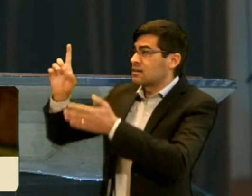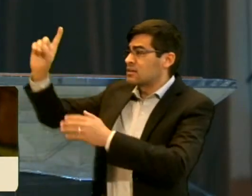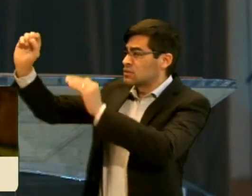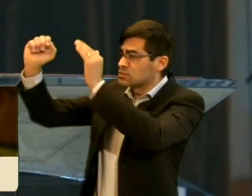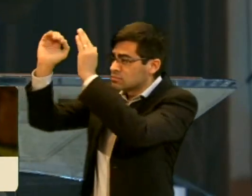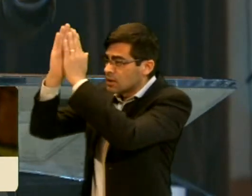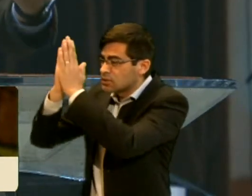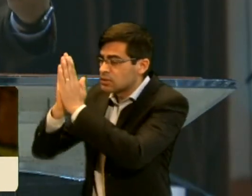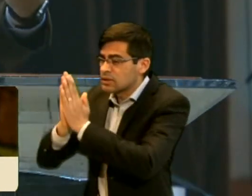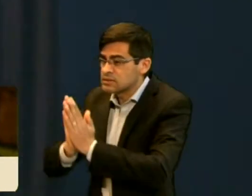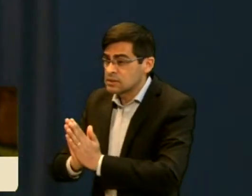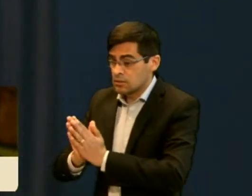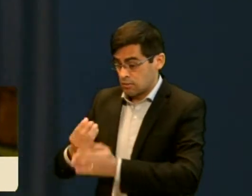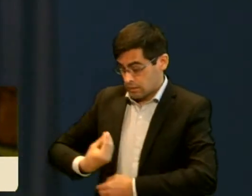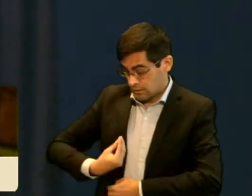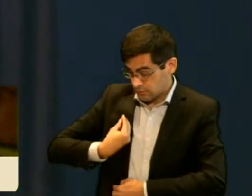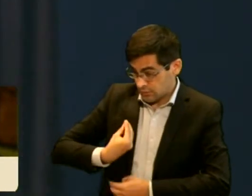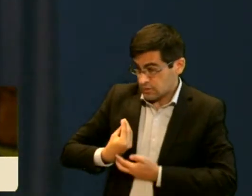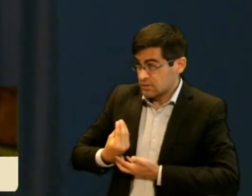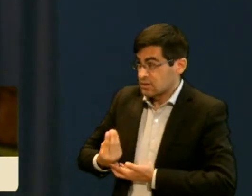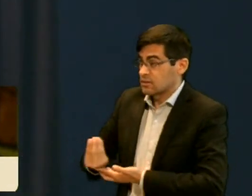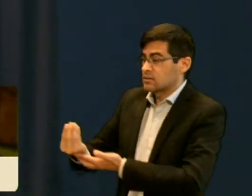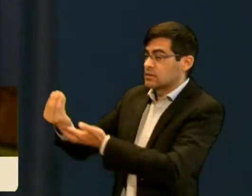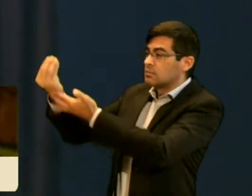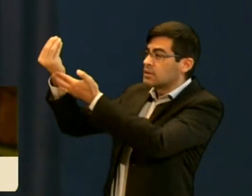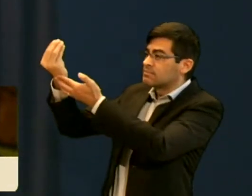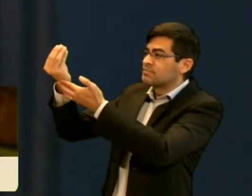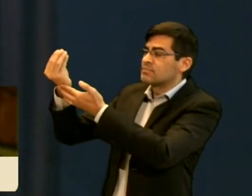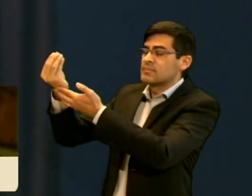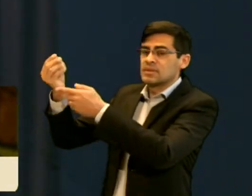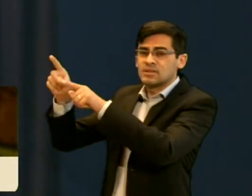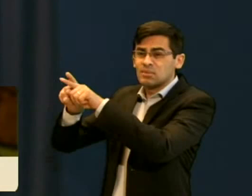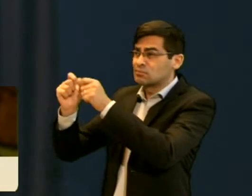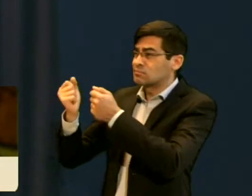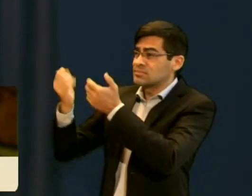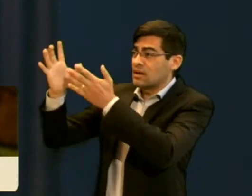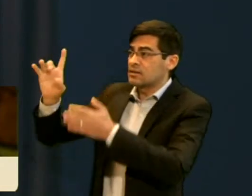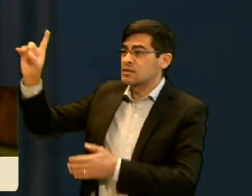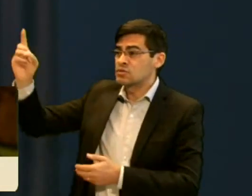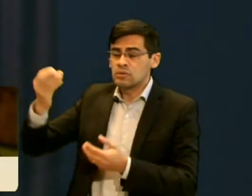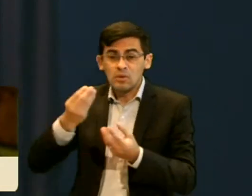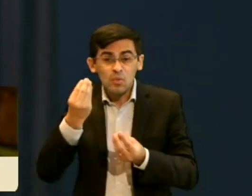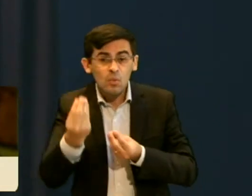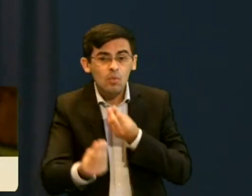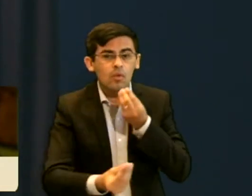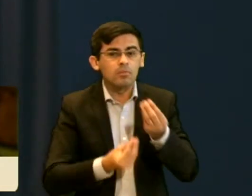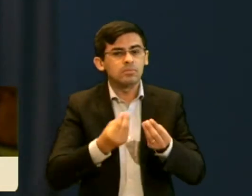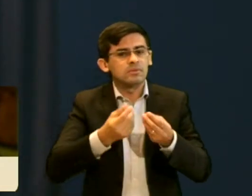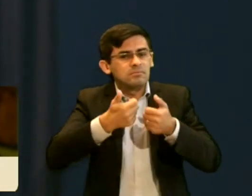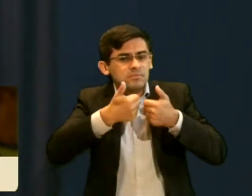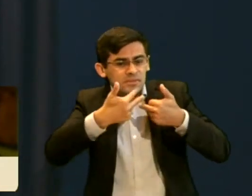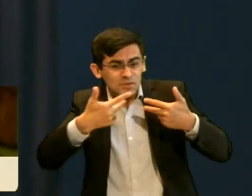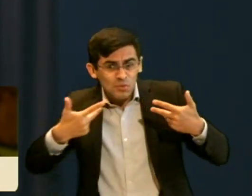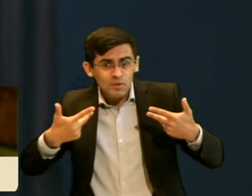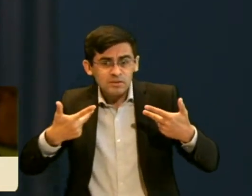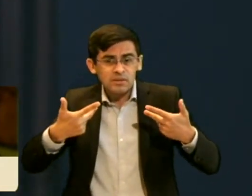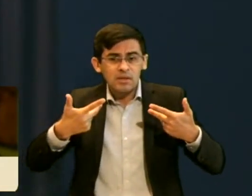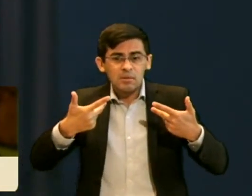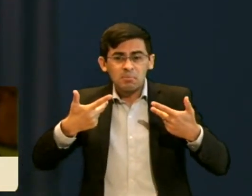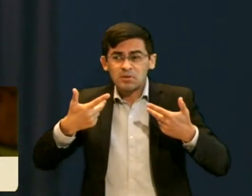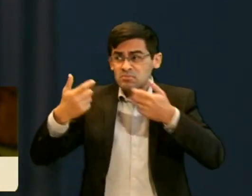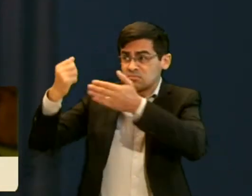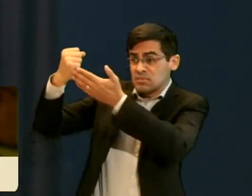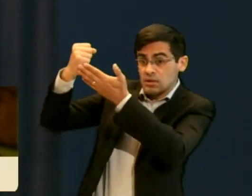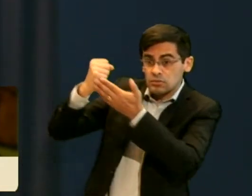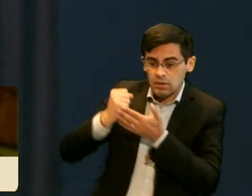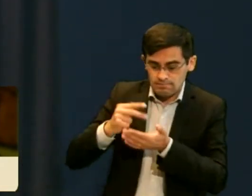a entrega da vida, o partilhar, como que isso pode de alguma maneira me levantar da